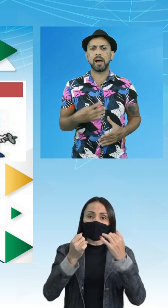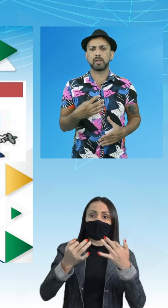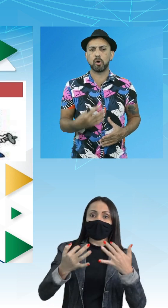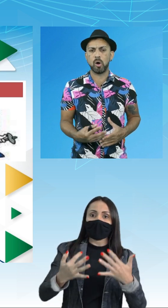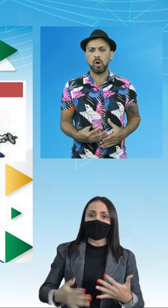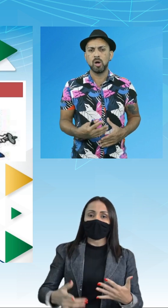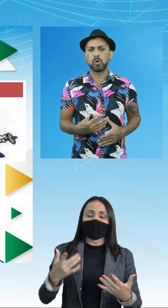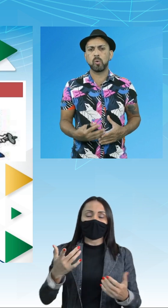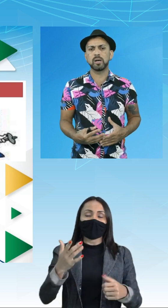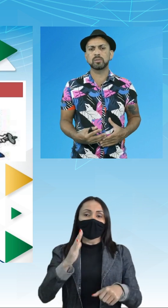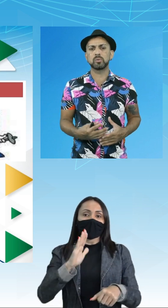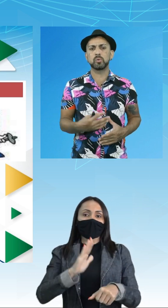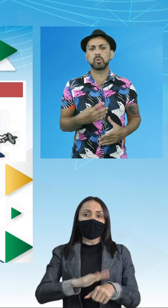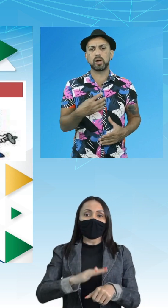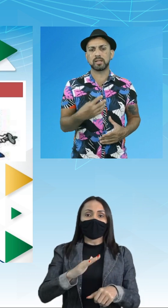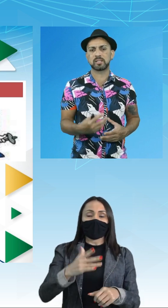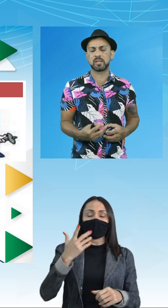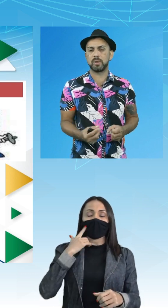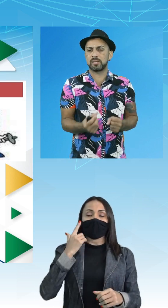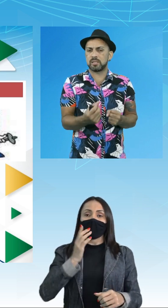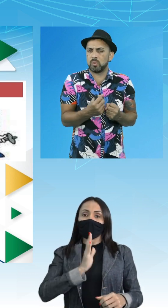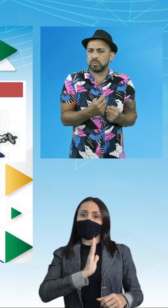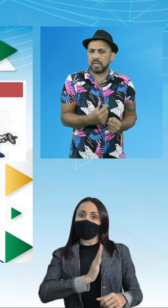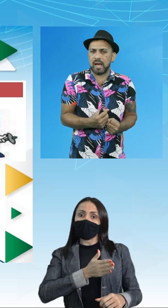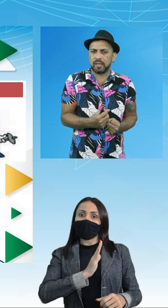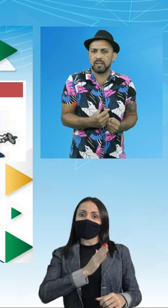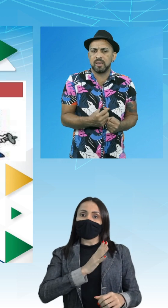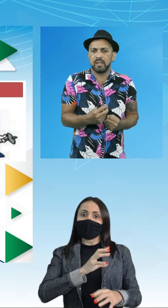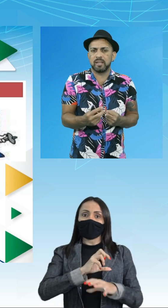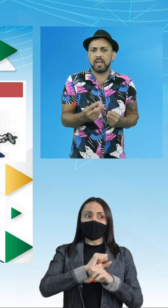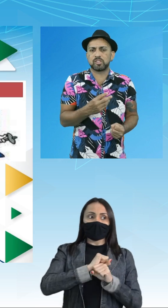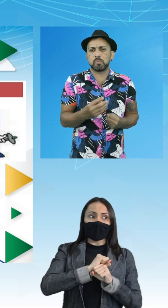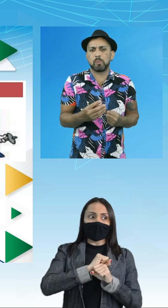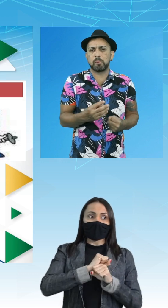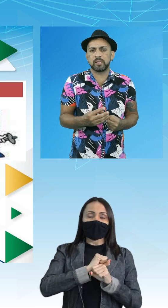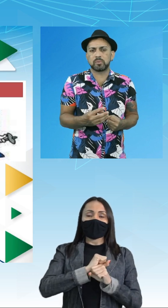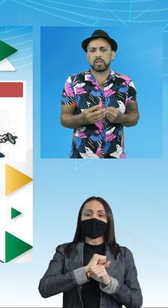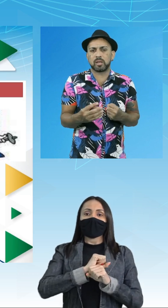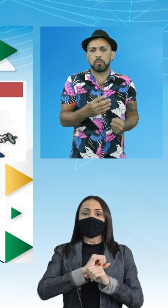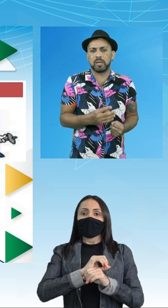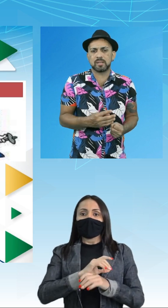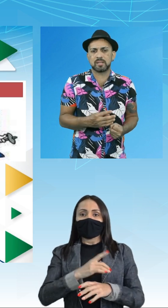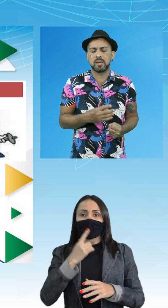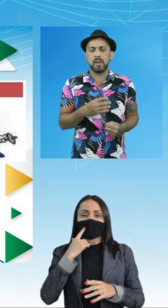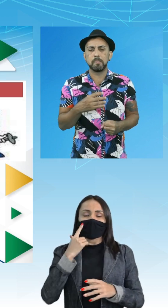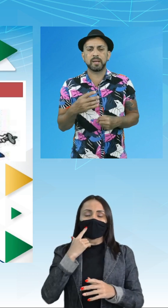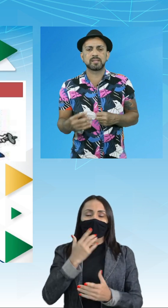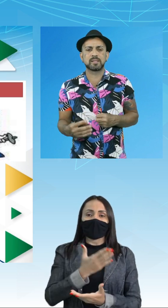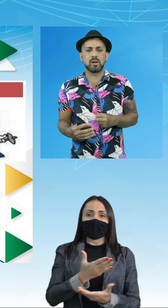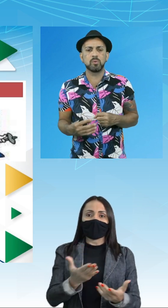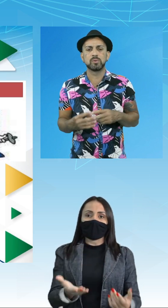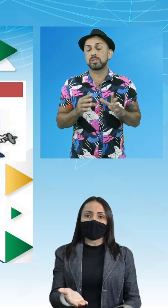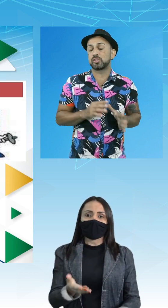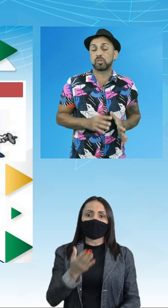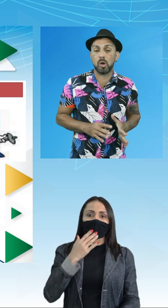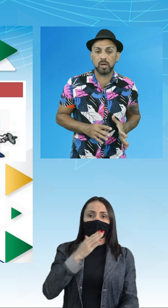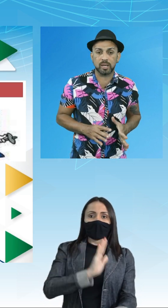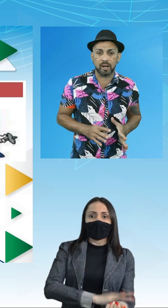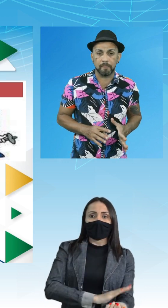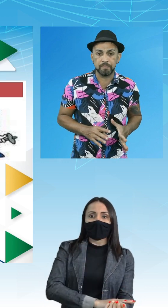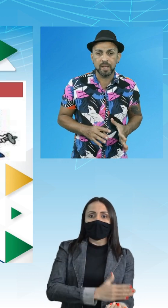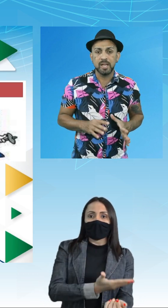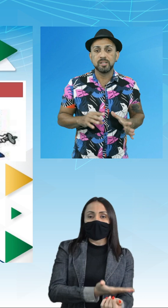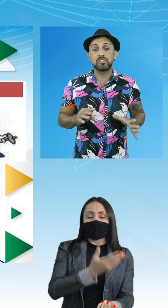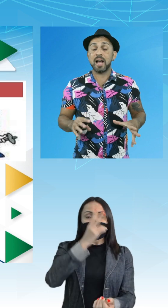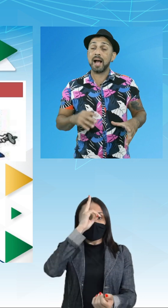é o maior quando o coração ele se contrai. E neste momento denomina-se pressão